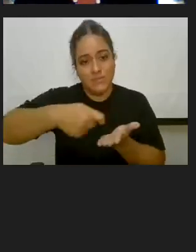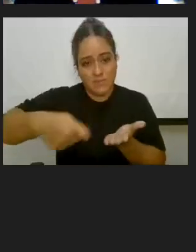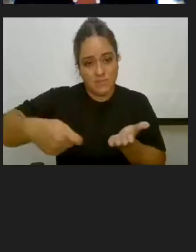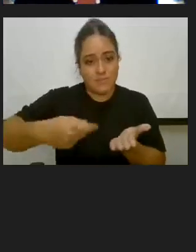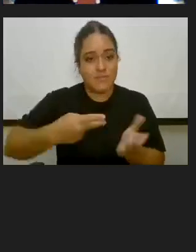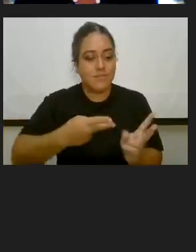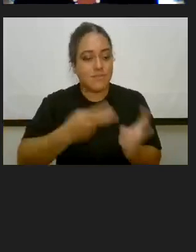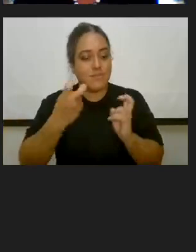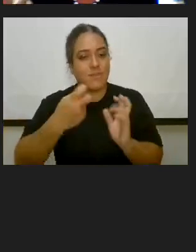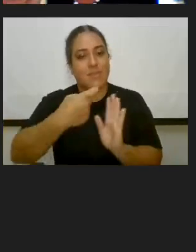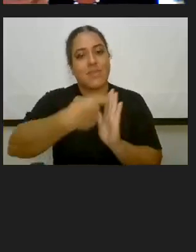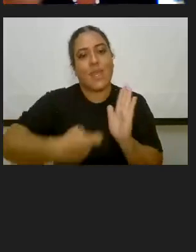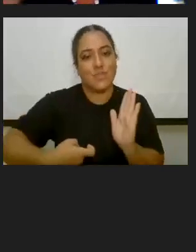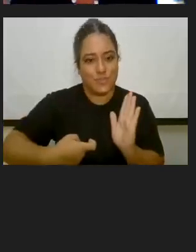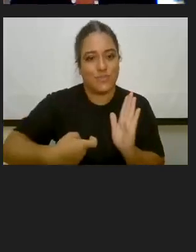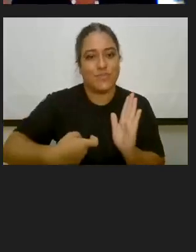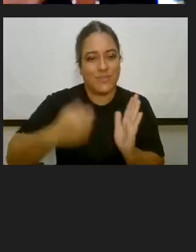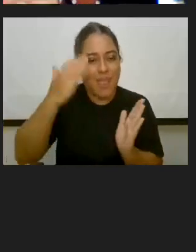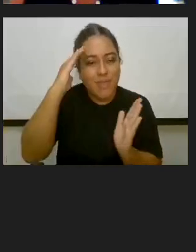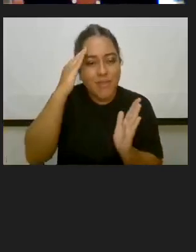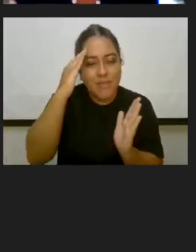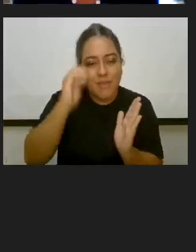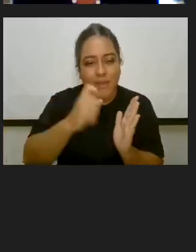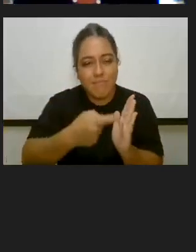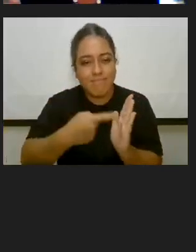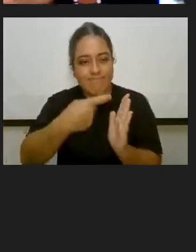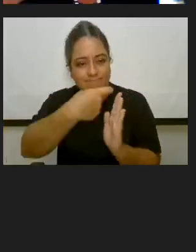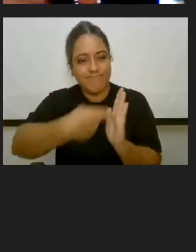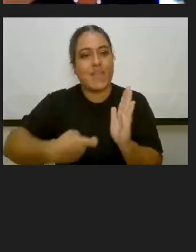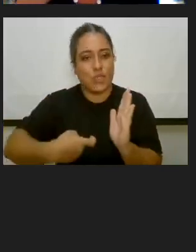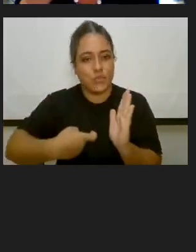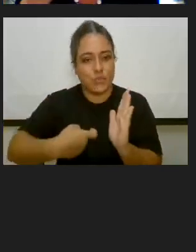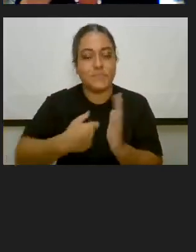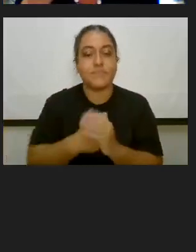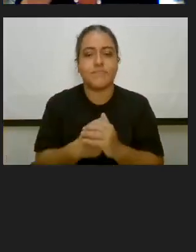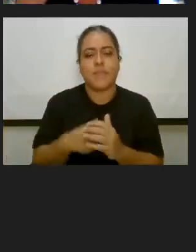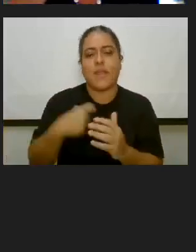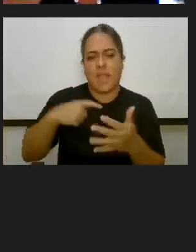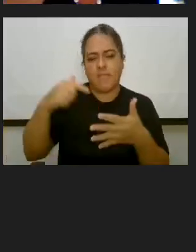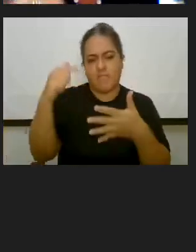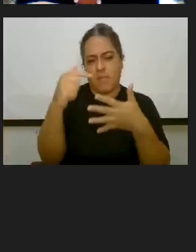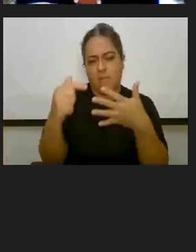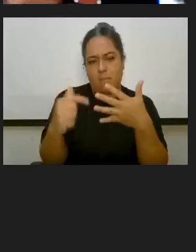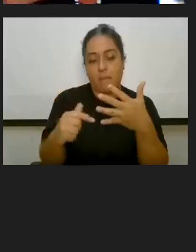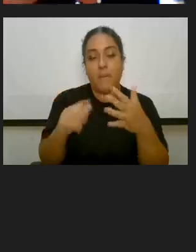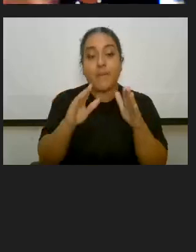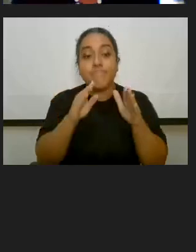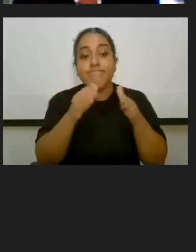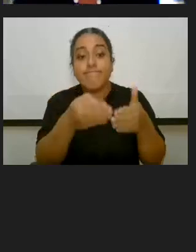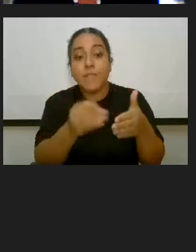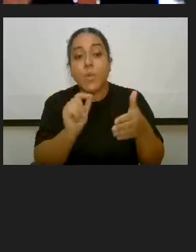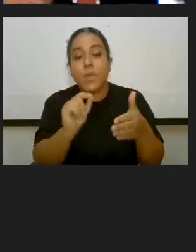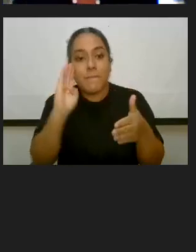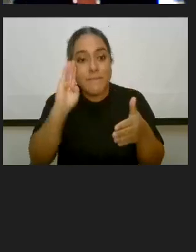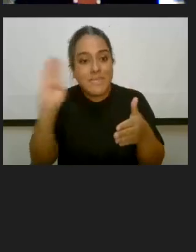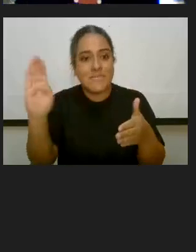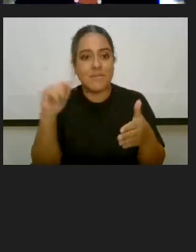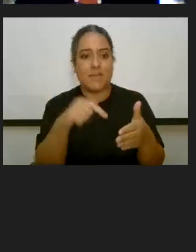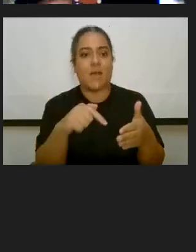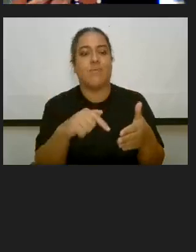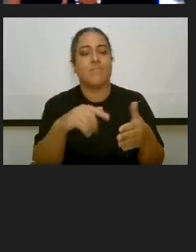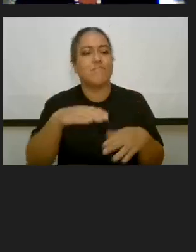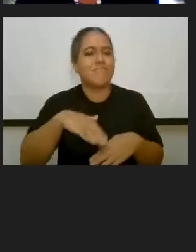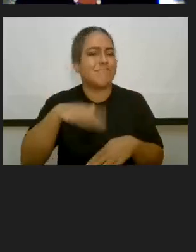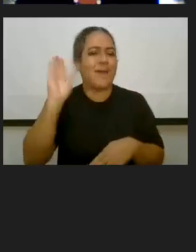texto. Tem outros elementos lá, mas do pedagógico em si, esses são os que